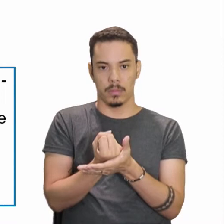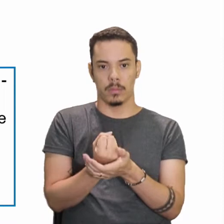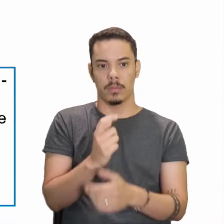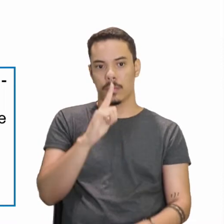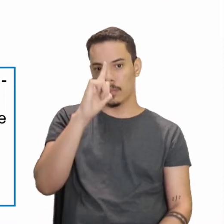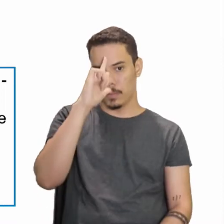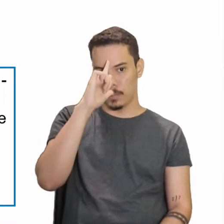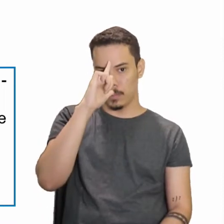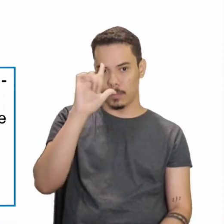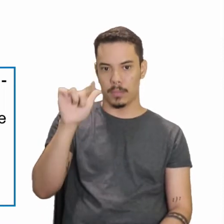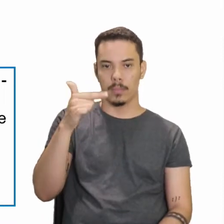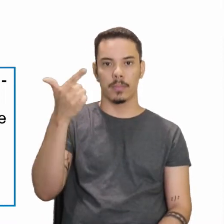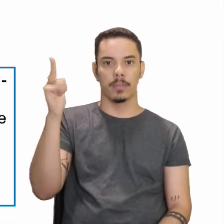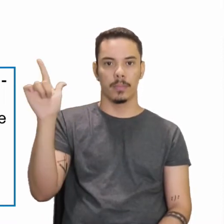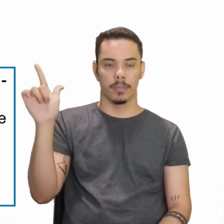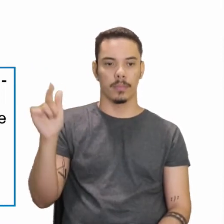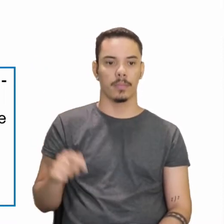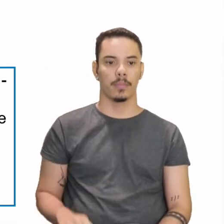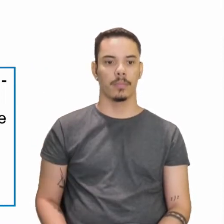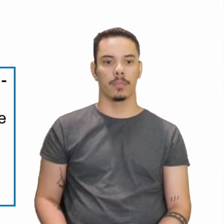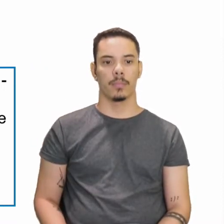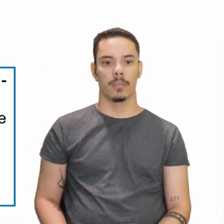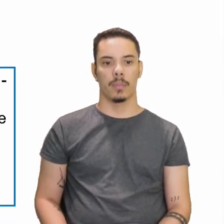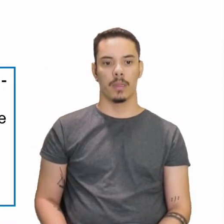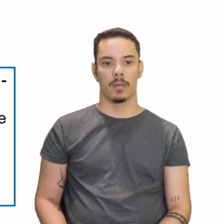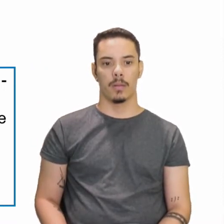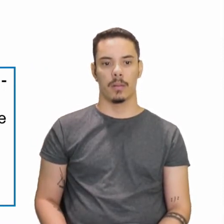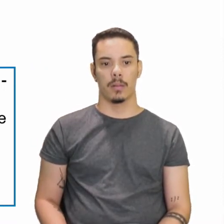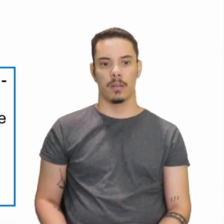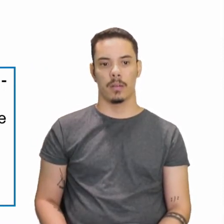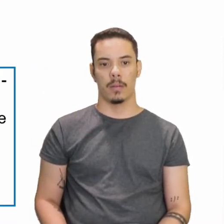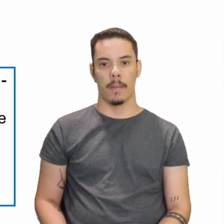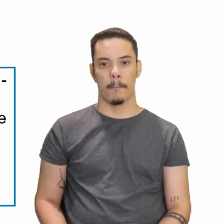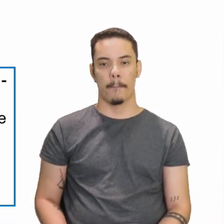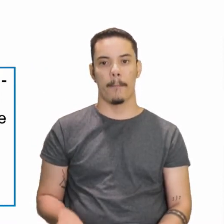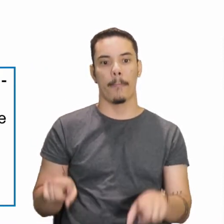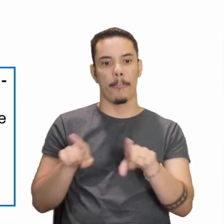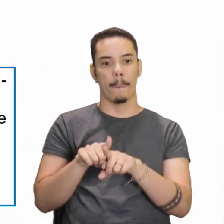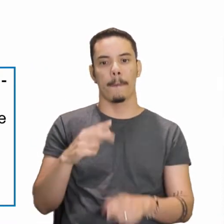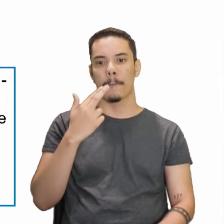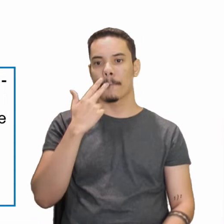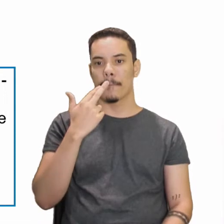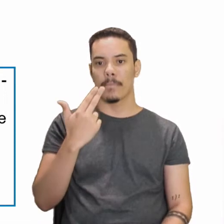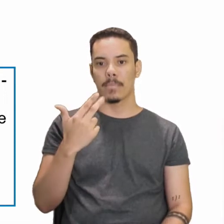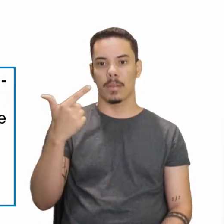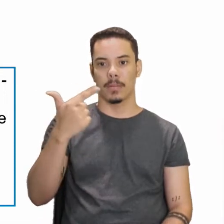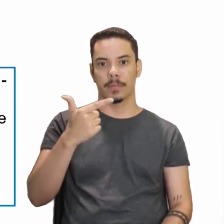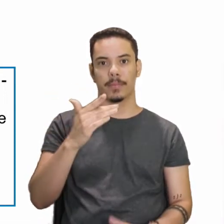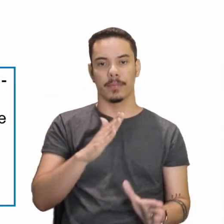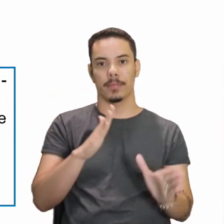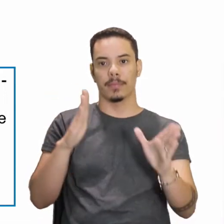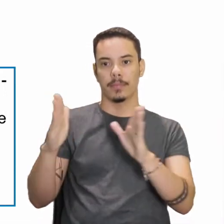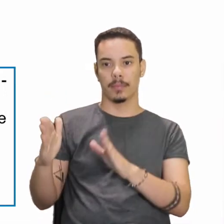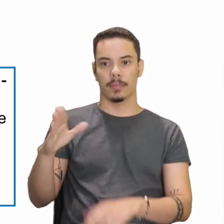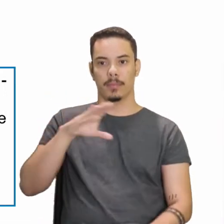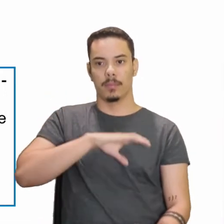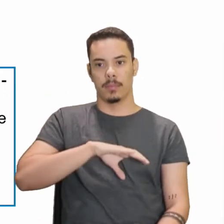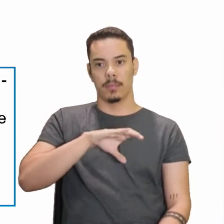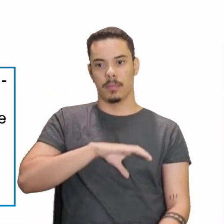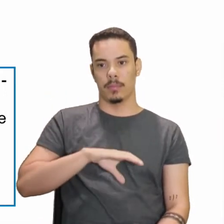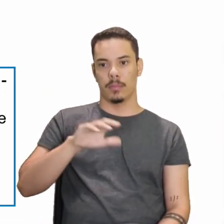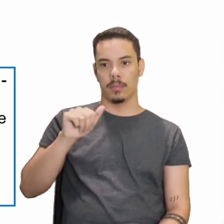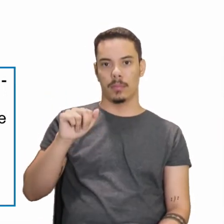latim tabeliônico, certo? Aí a língua ela evolui e vai para a segunda fase, a fase do